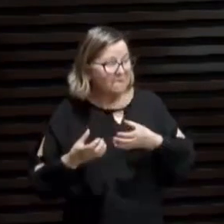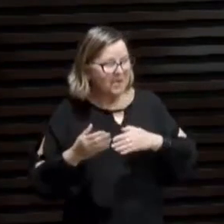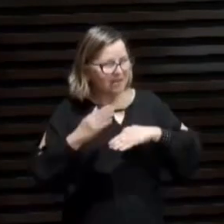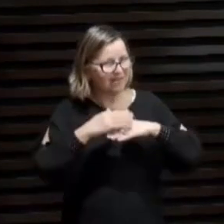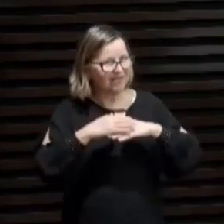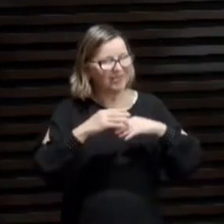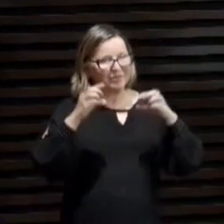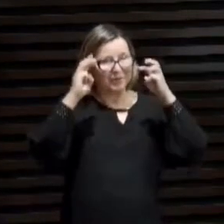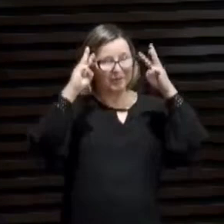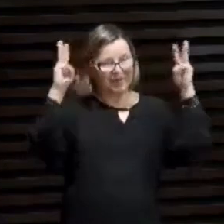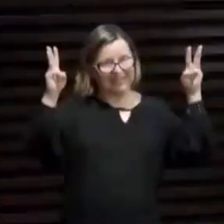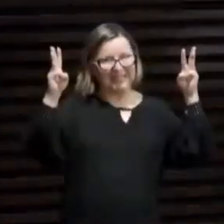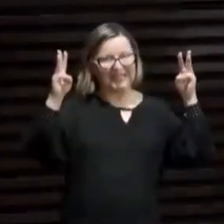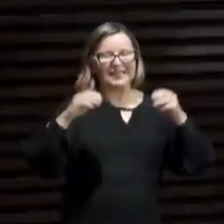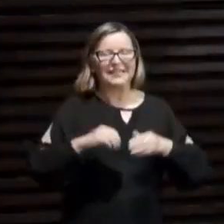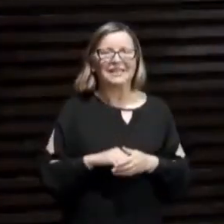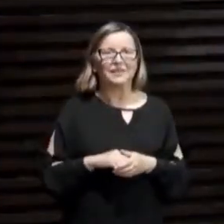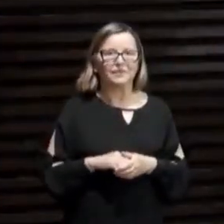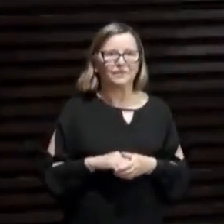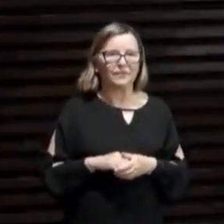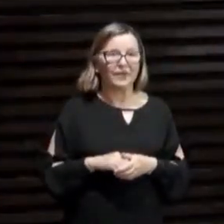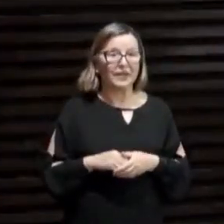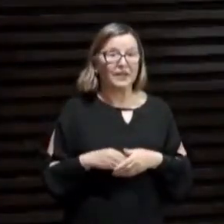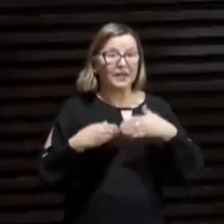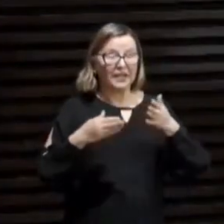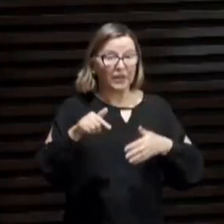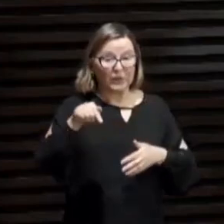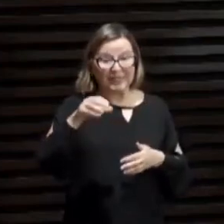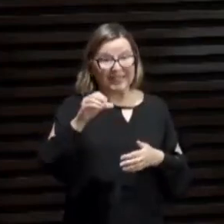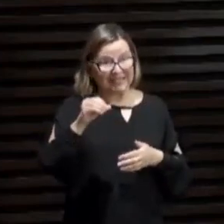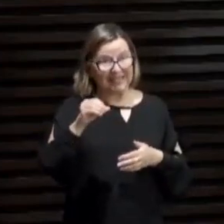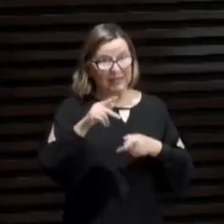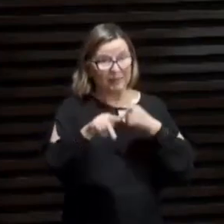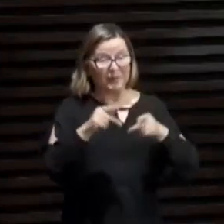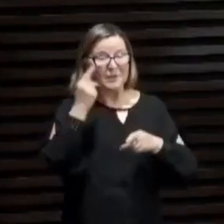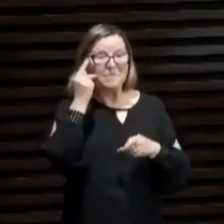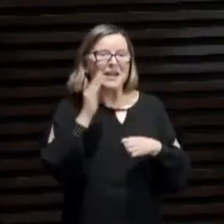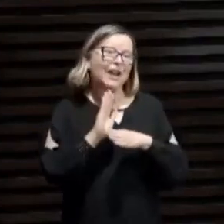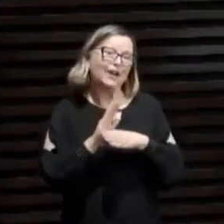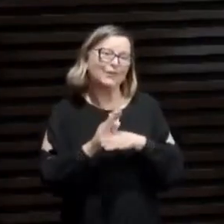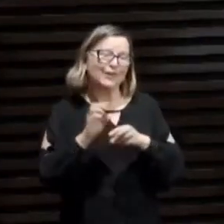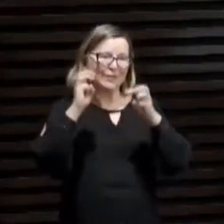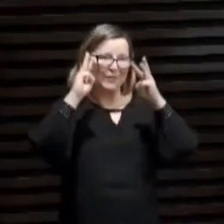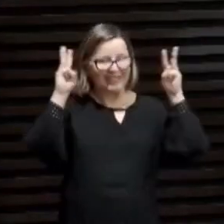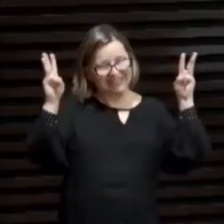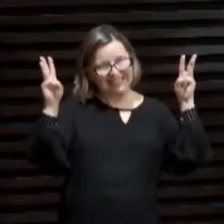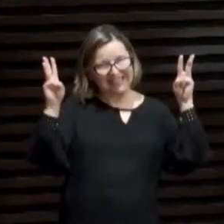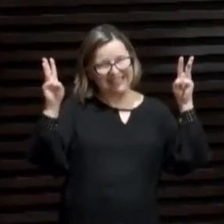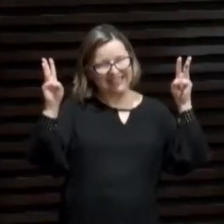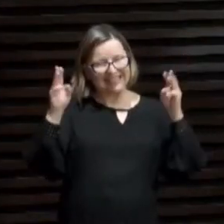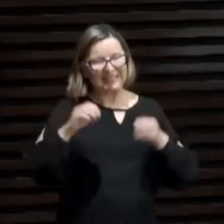Agora não vou te dar um assistente, eu vou te dar agora 70 assistentes. Ele tira do espírito dele e passa para esses